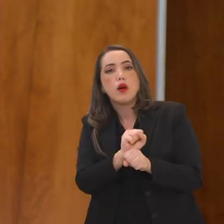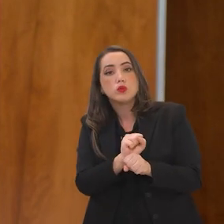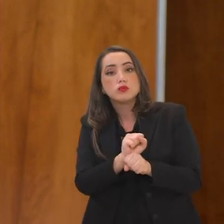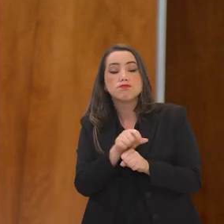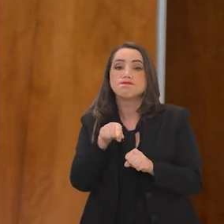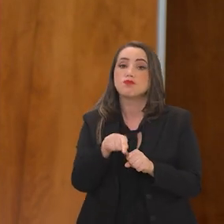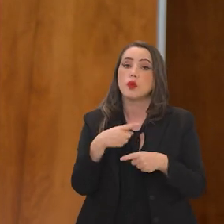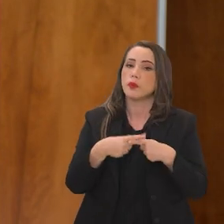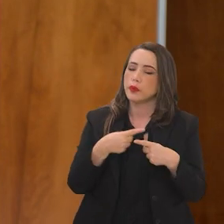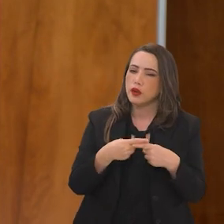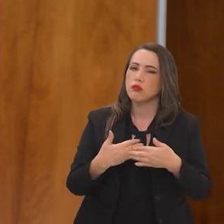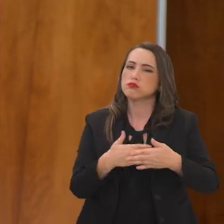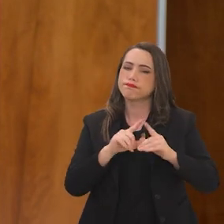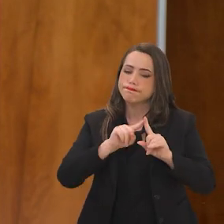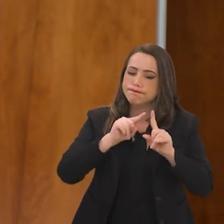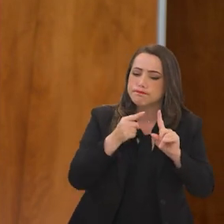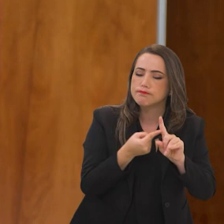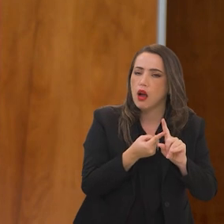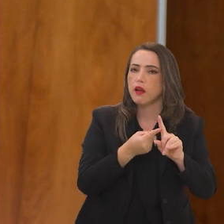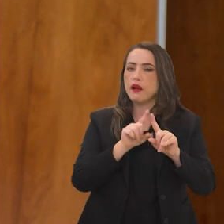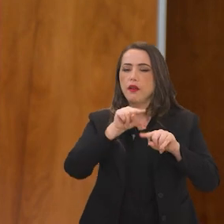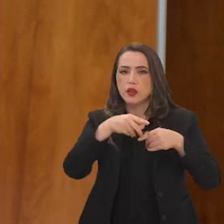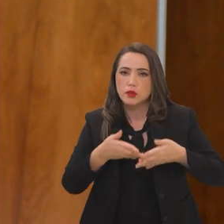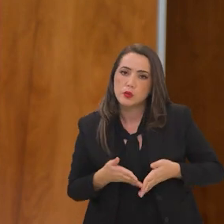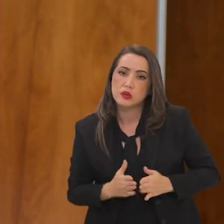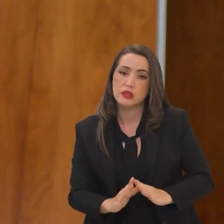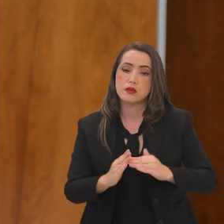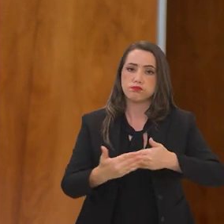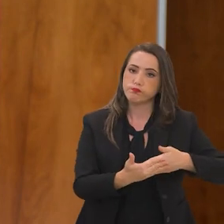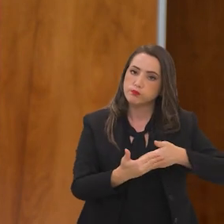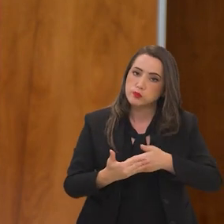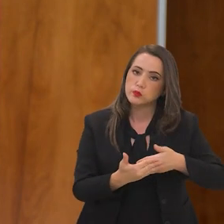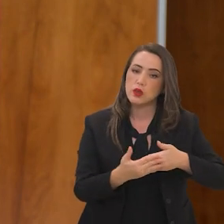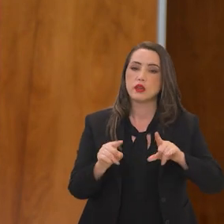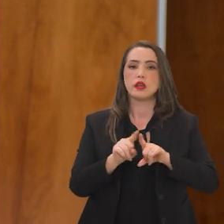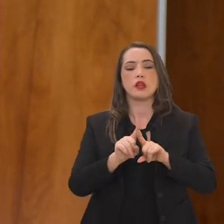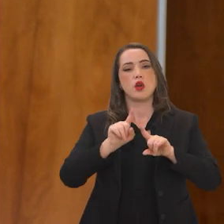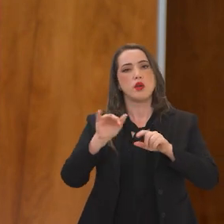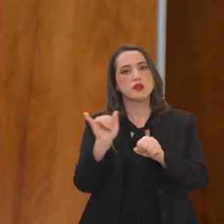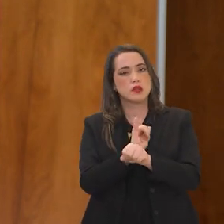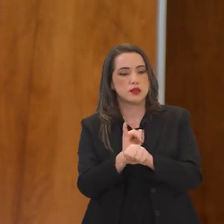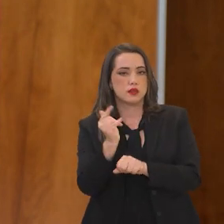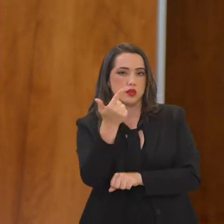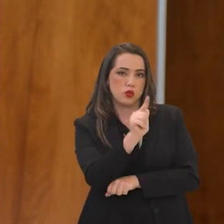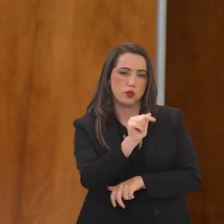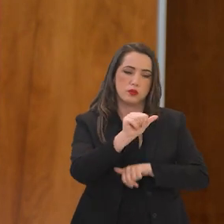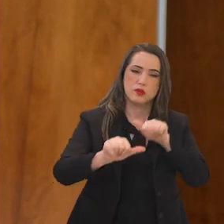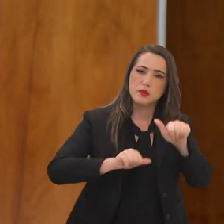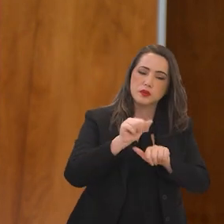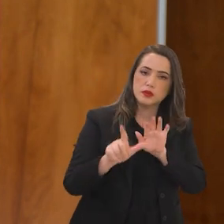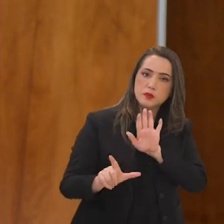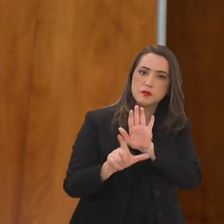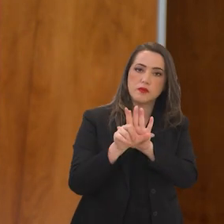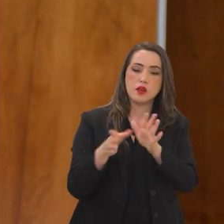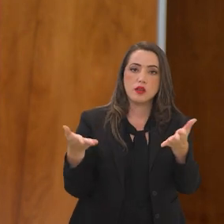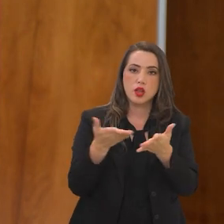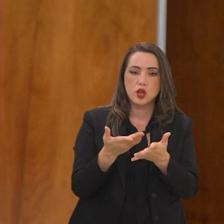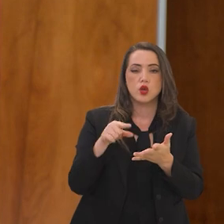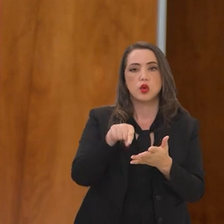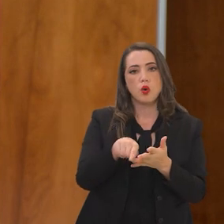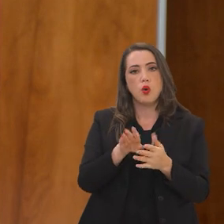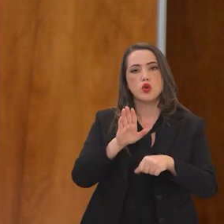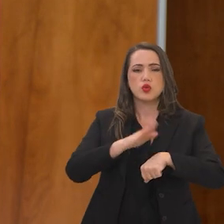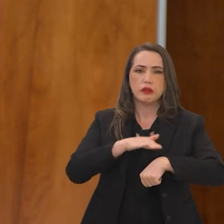temporária para o período da Maternidade outra estratégia que nós estamos discutindo é modificar a lei que hoje